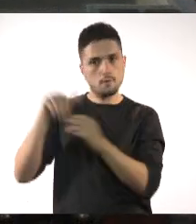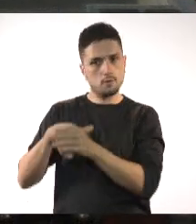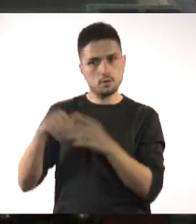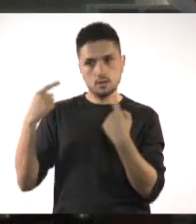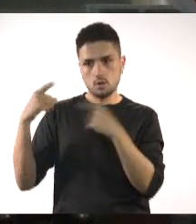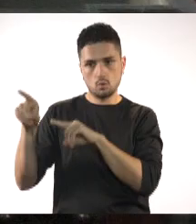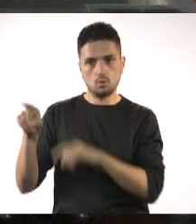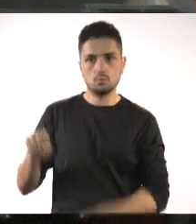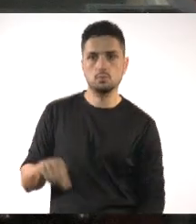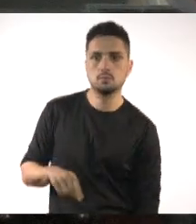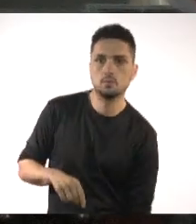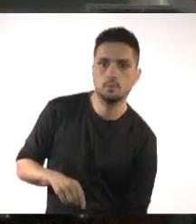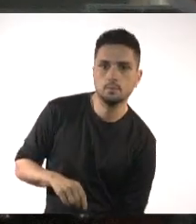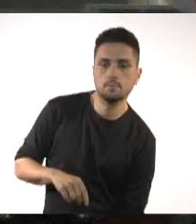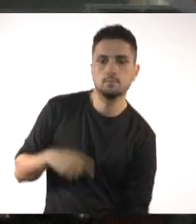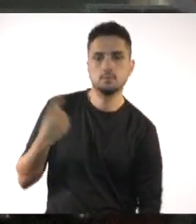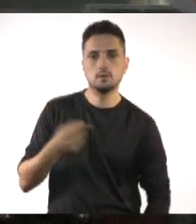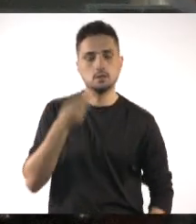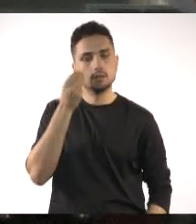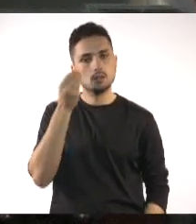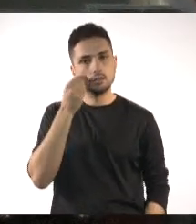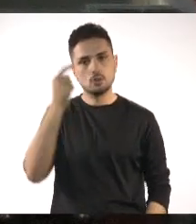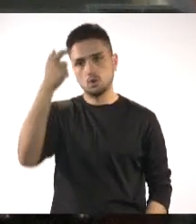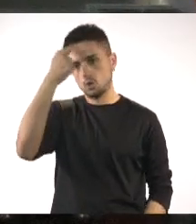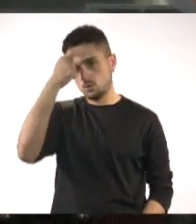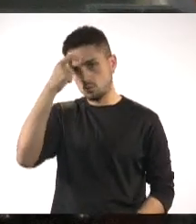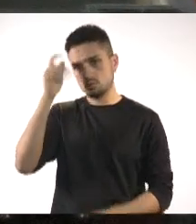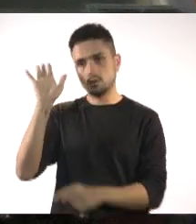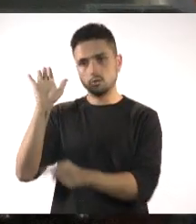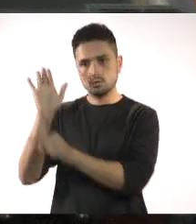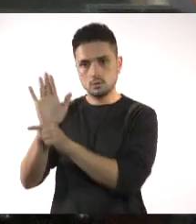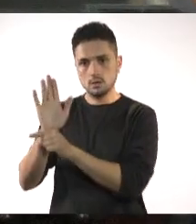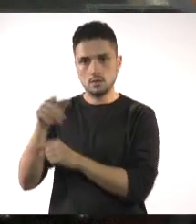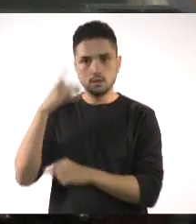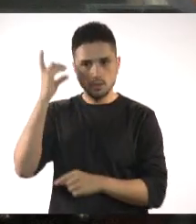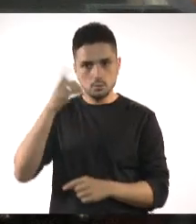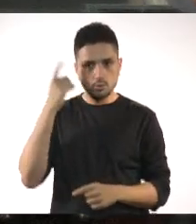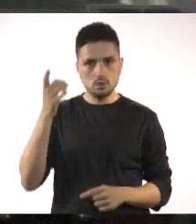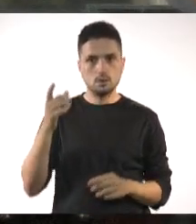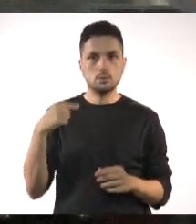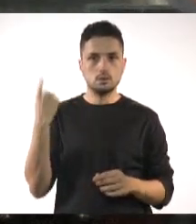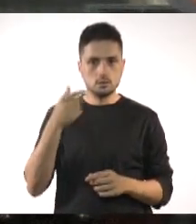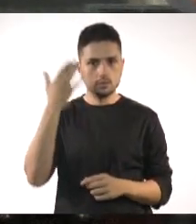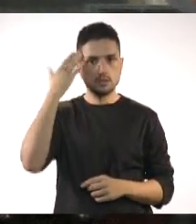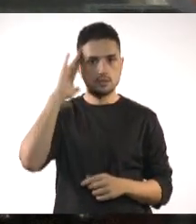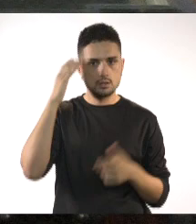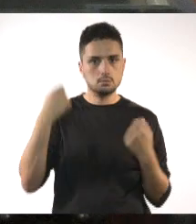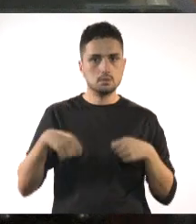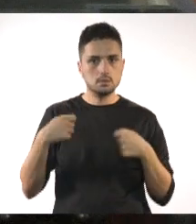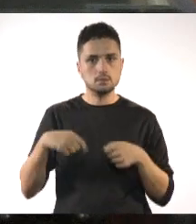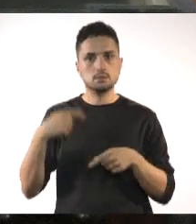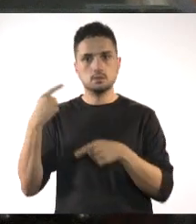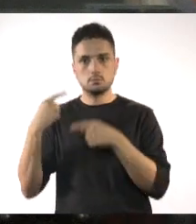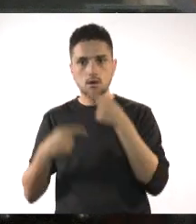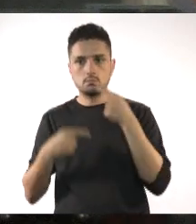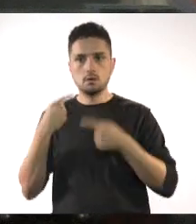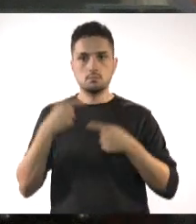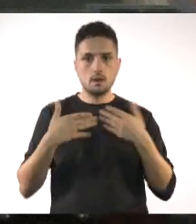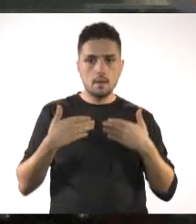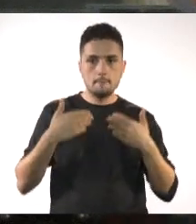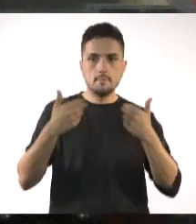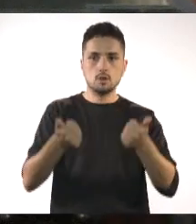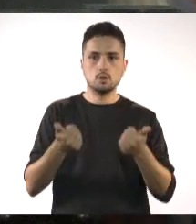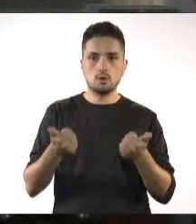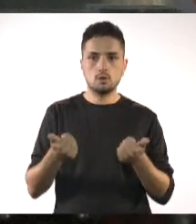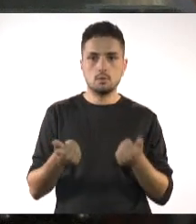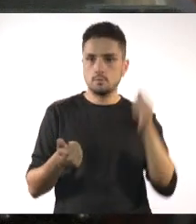Nós estamos tentando conscientizar os deputados a respeito disso. A gente entende que precisa, sim, ter melhor condição de trabalho daqueles que